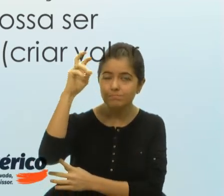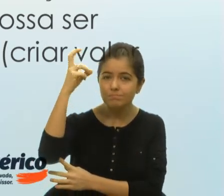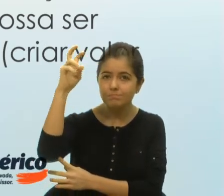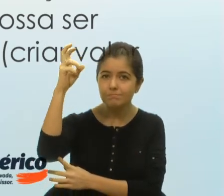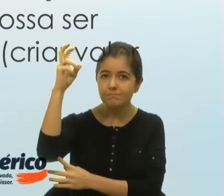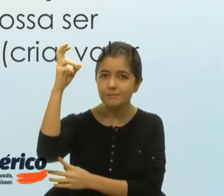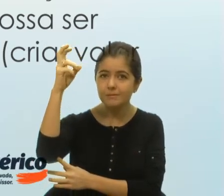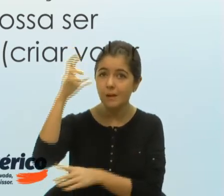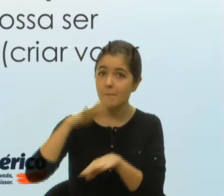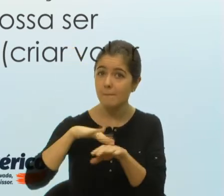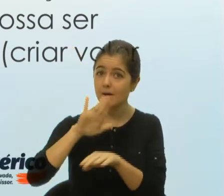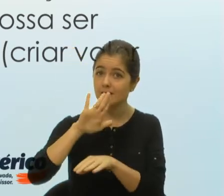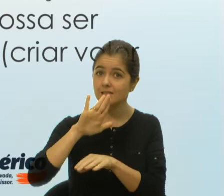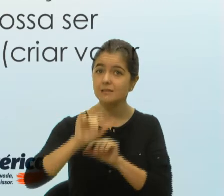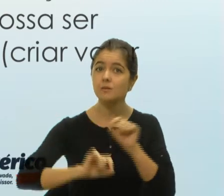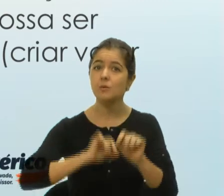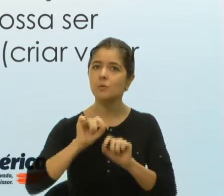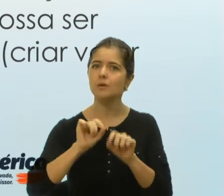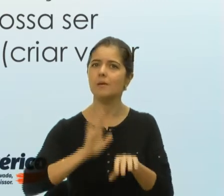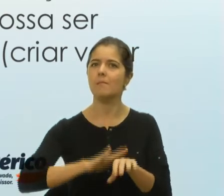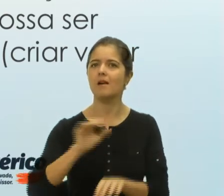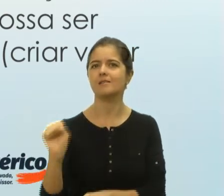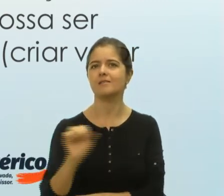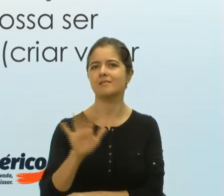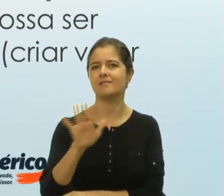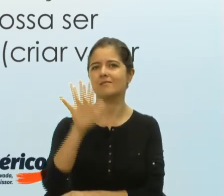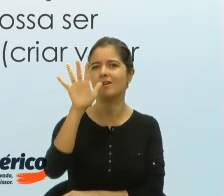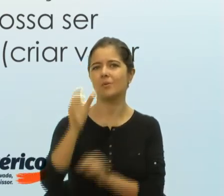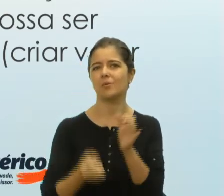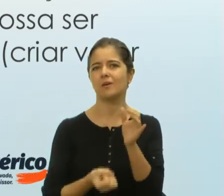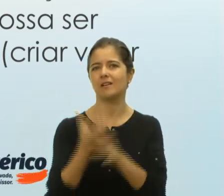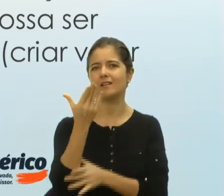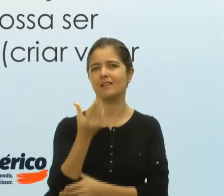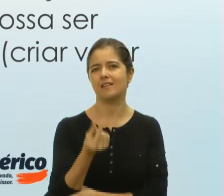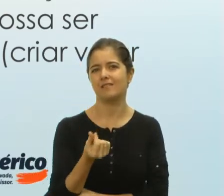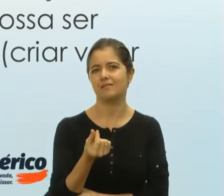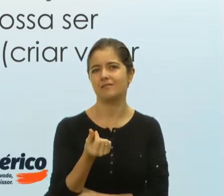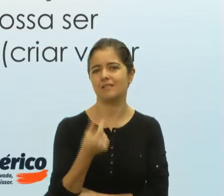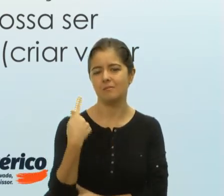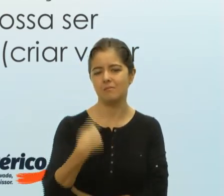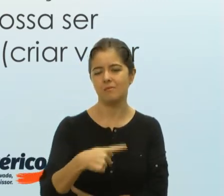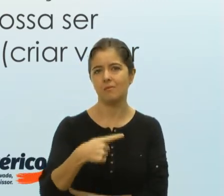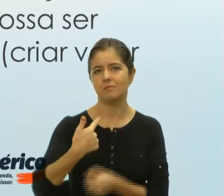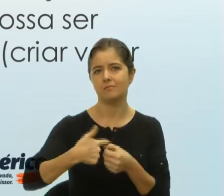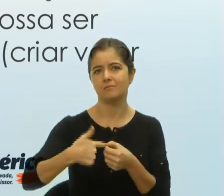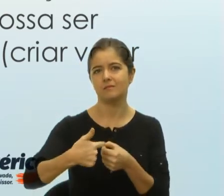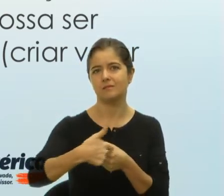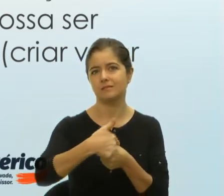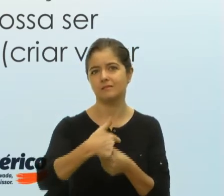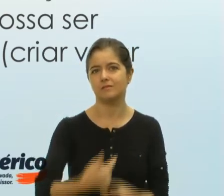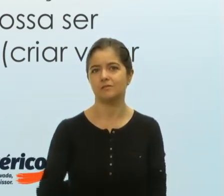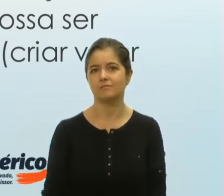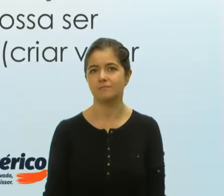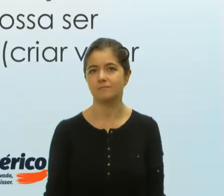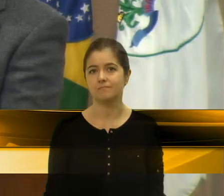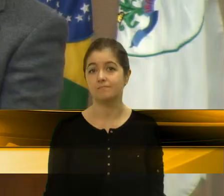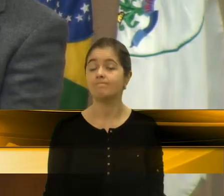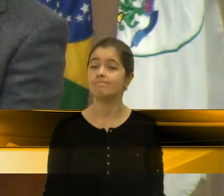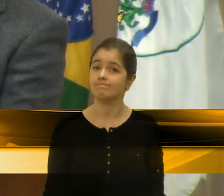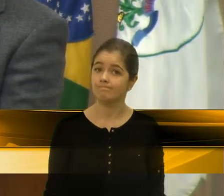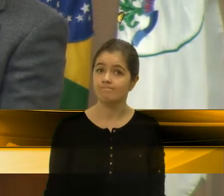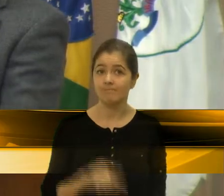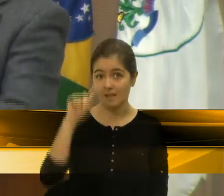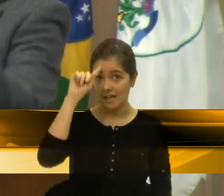registrada, mais valor se cria financeiro para aquela cidade. Então as